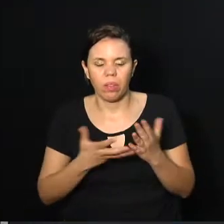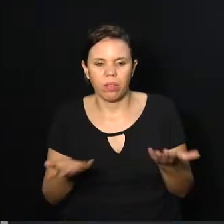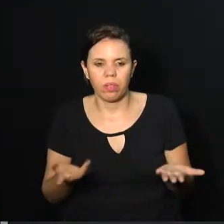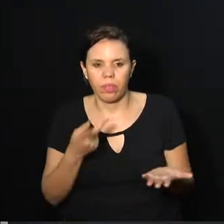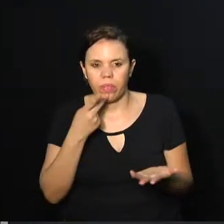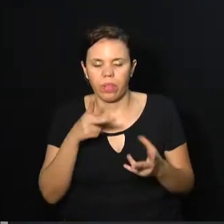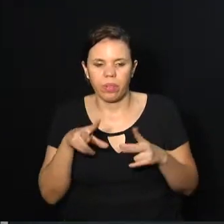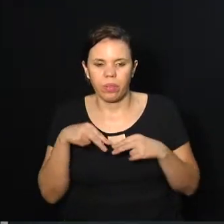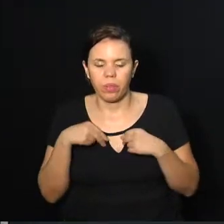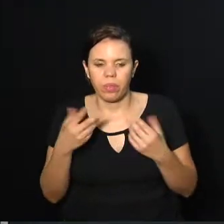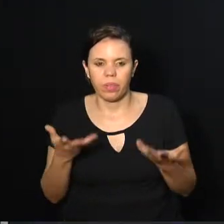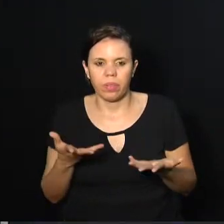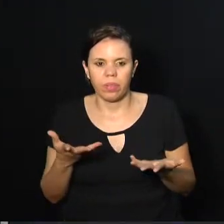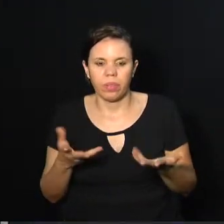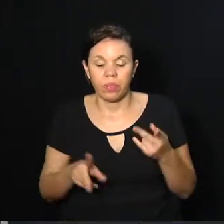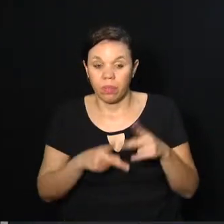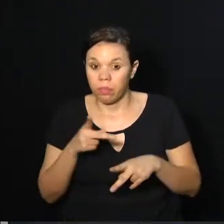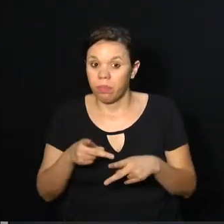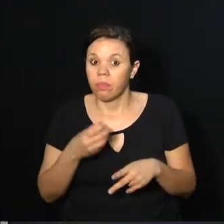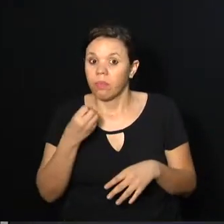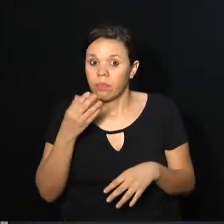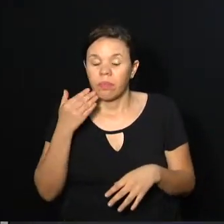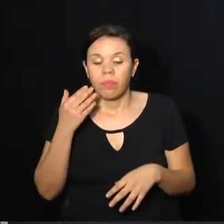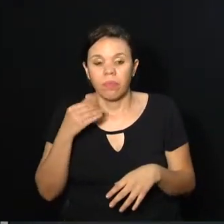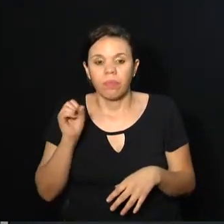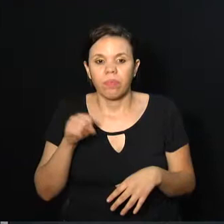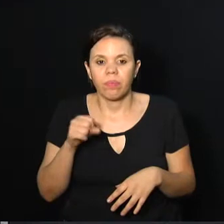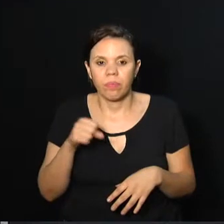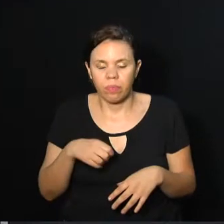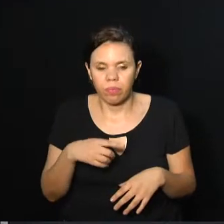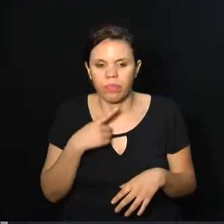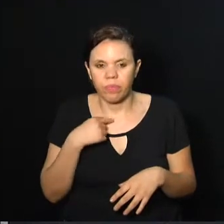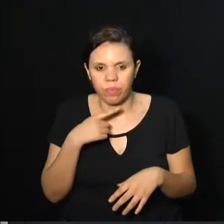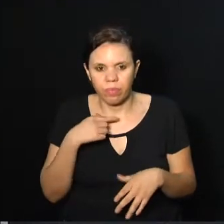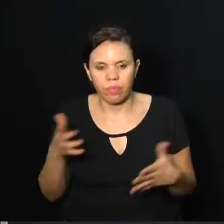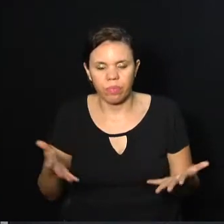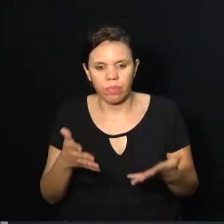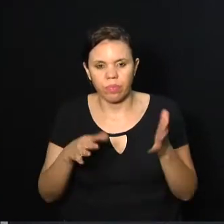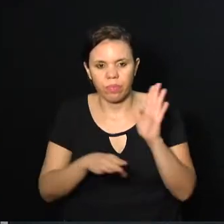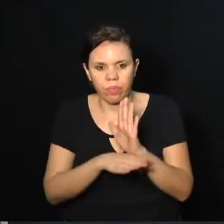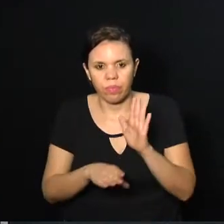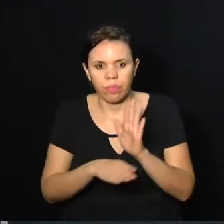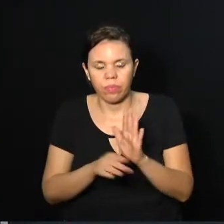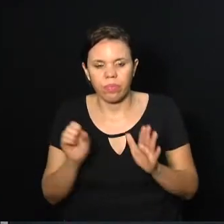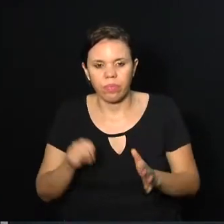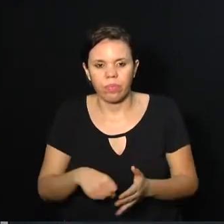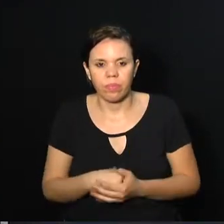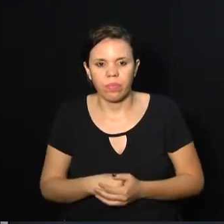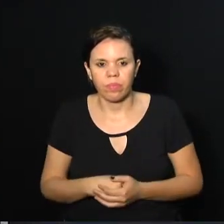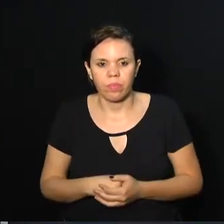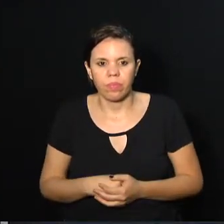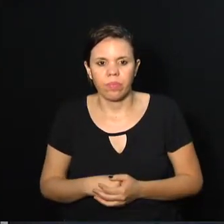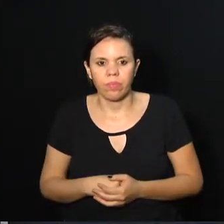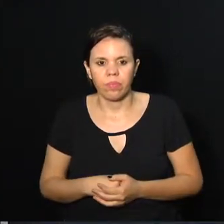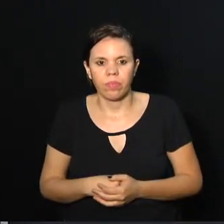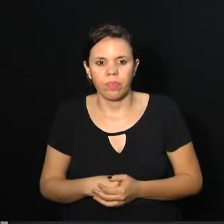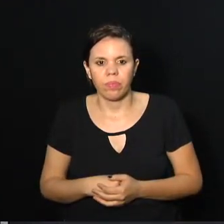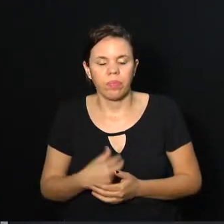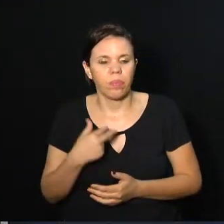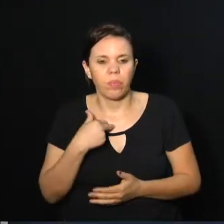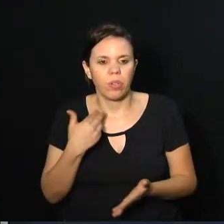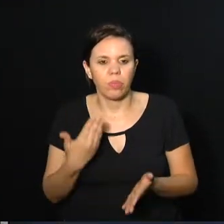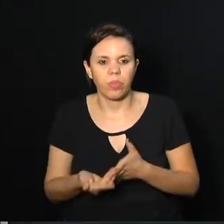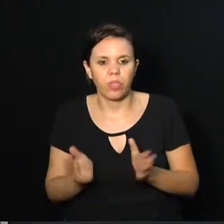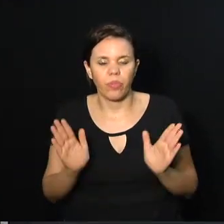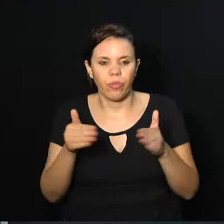né? Tem muitas pessoas boas aí, bem intencionadas, ajudando, sabe? E a gente não pode perder esse foco. É só isso